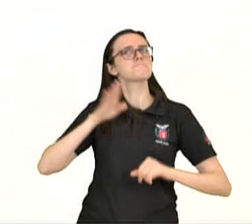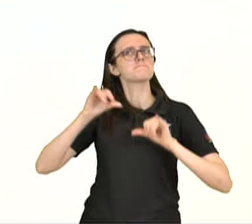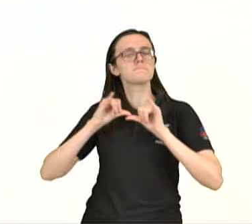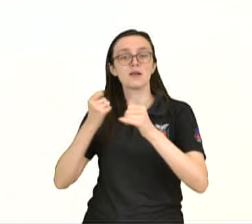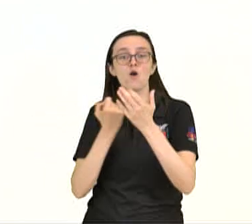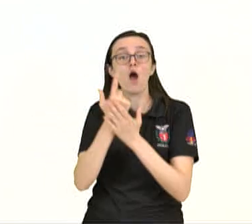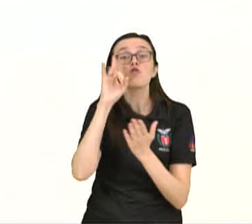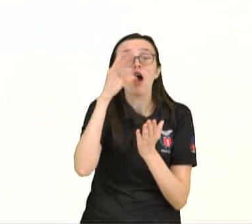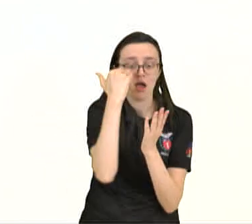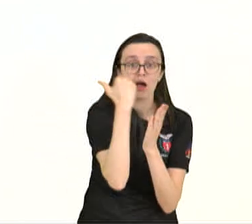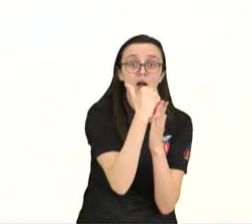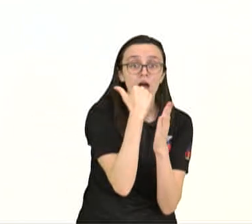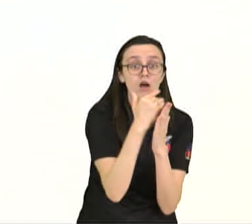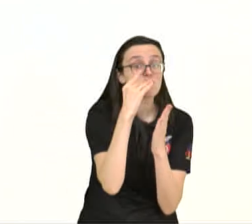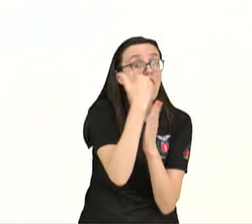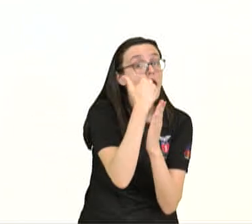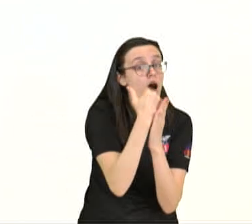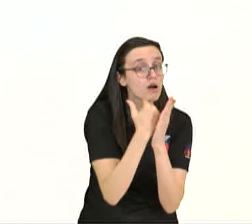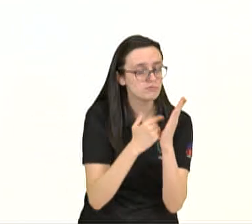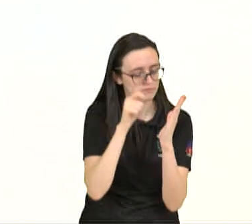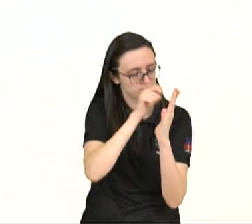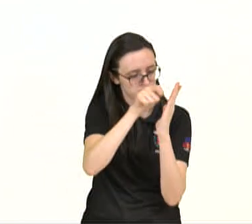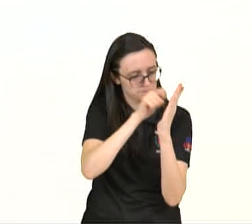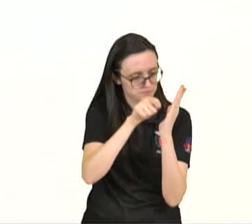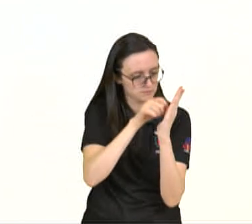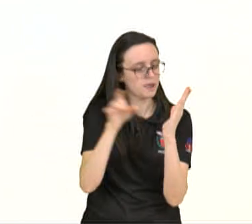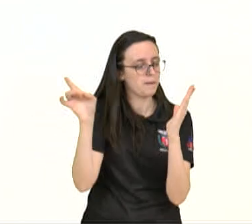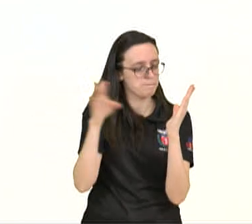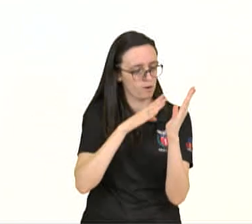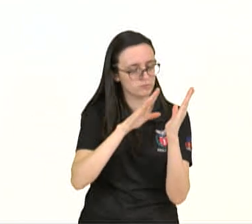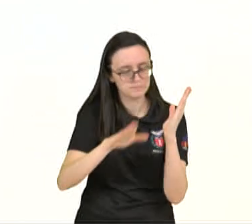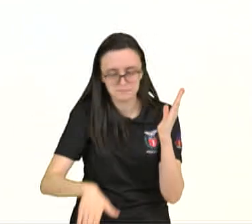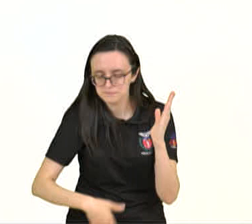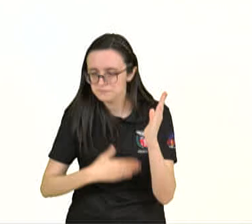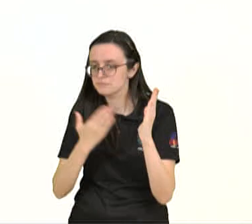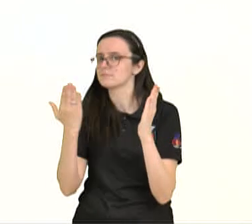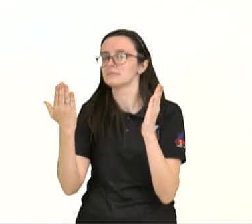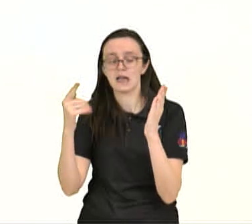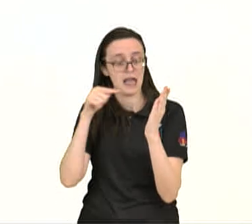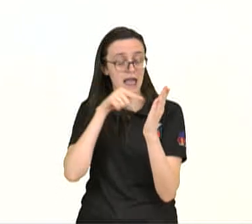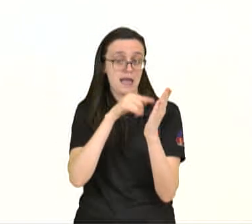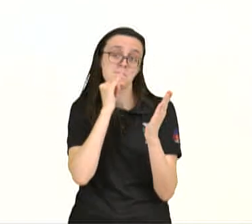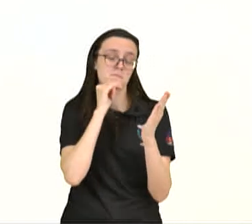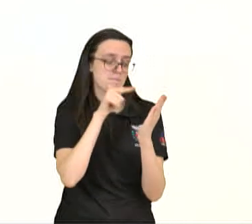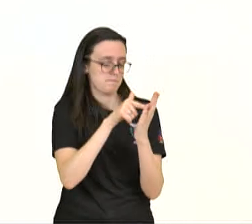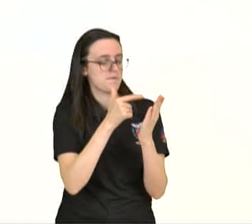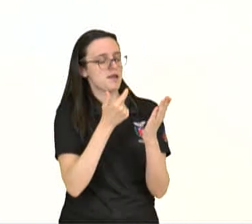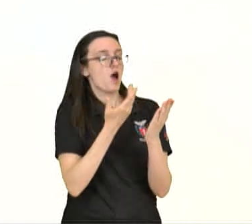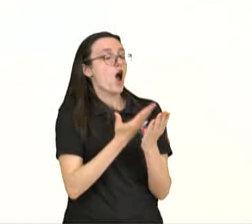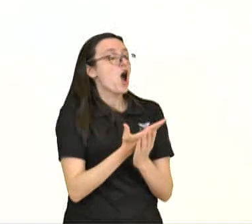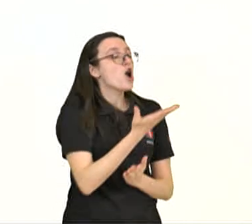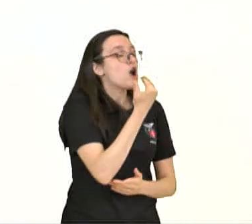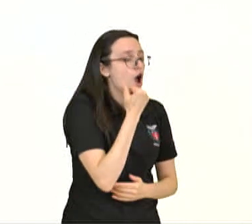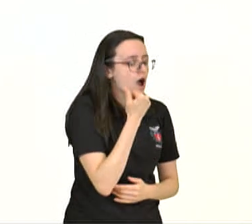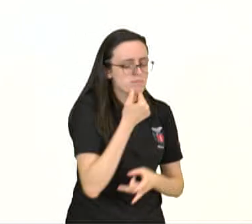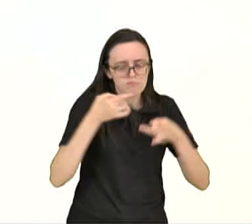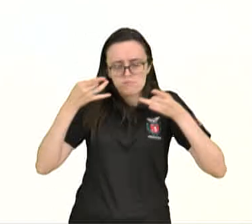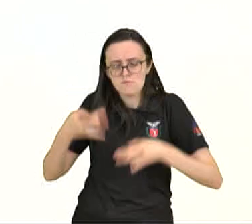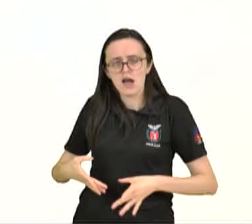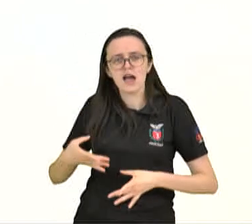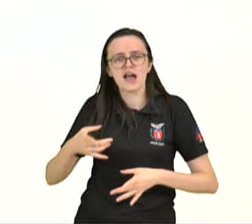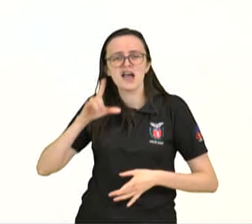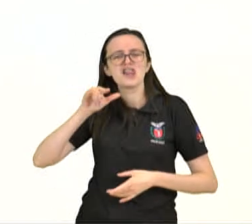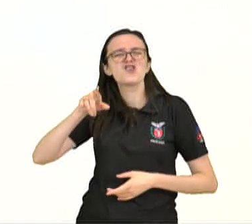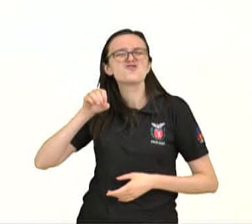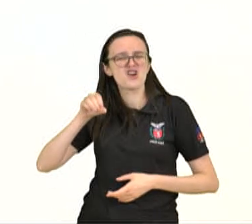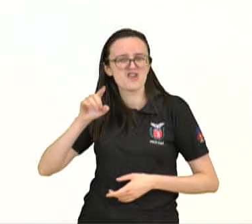Em seguida, faça outra do lixo que esse produto produz. Olha um exemplo aqui.